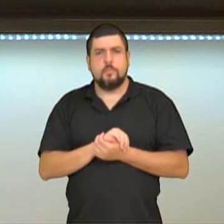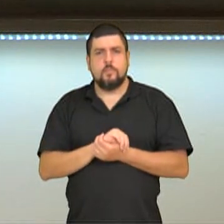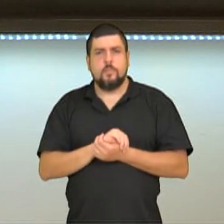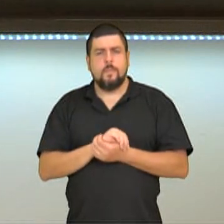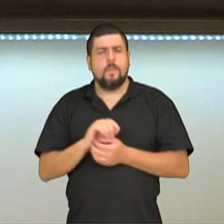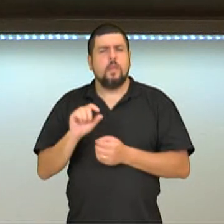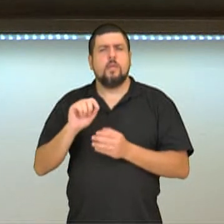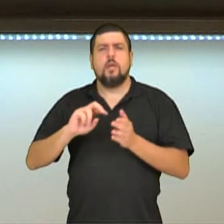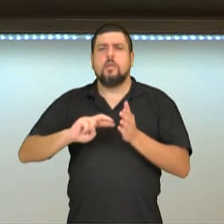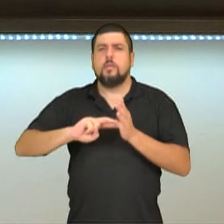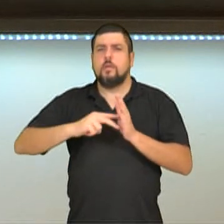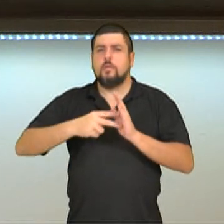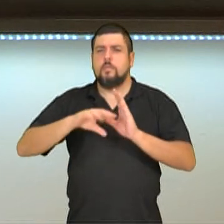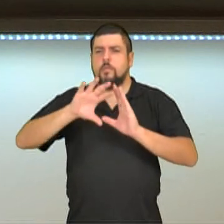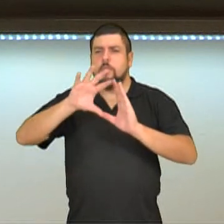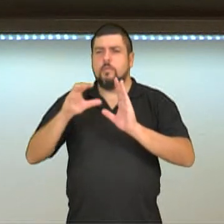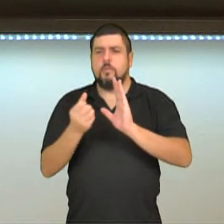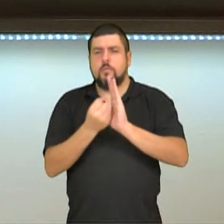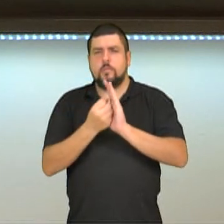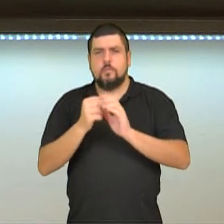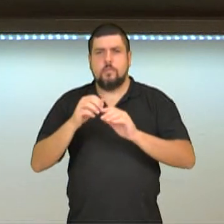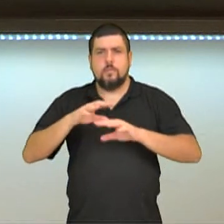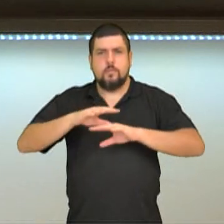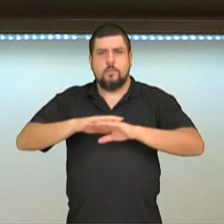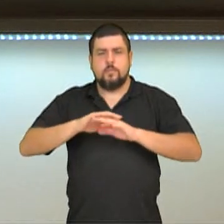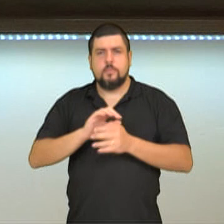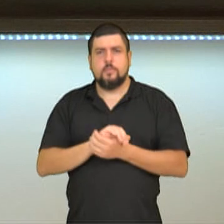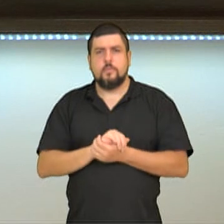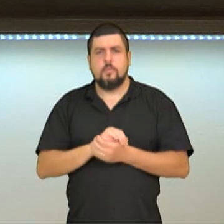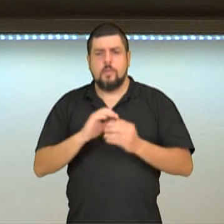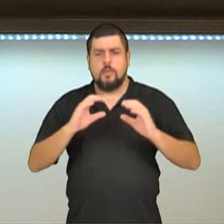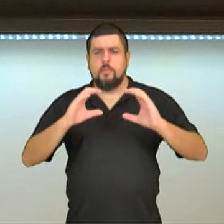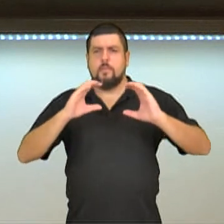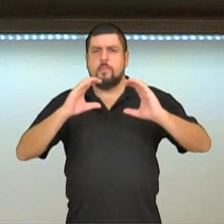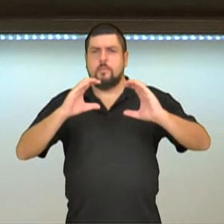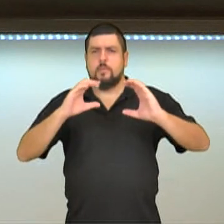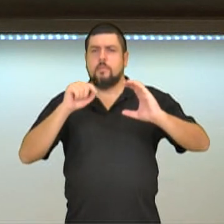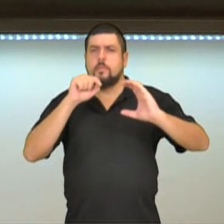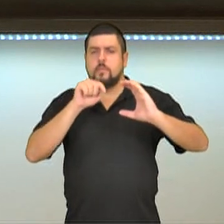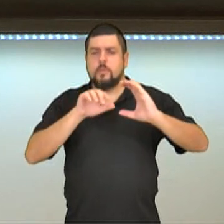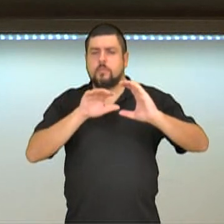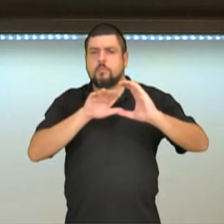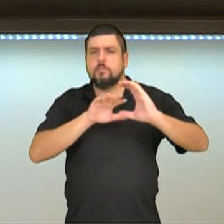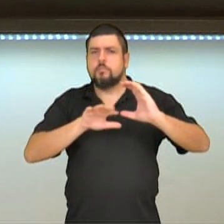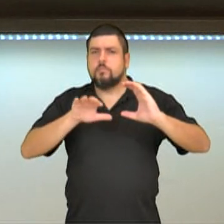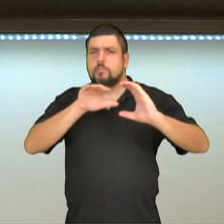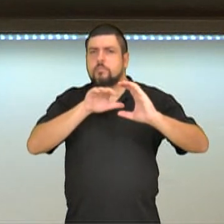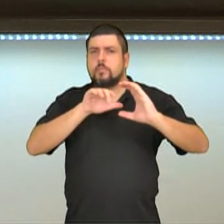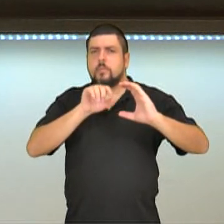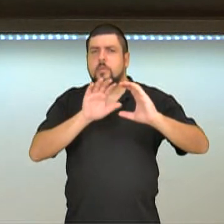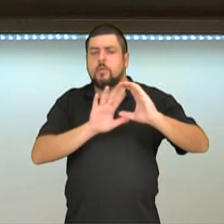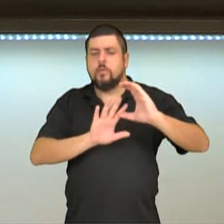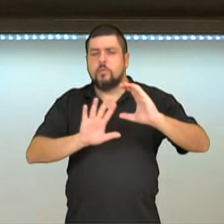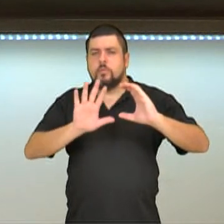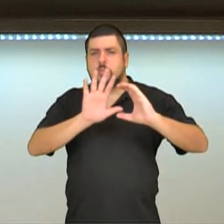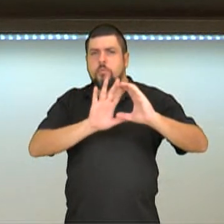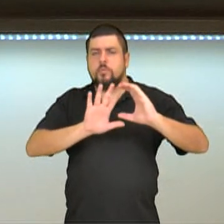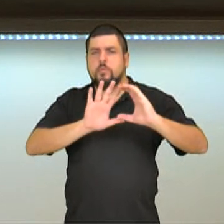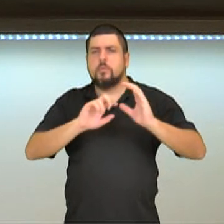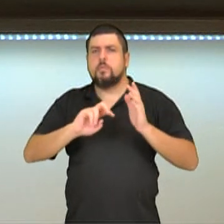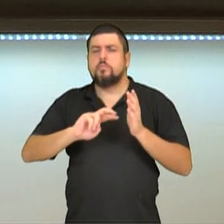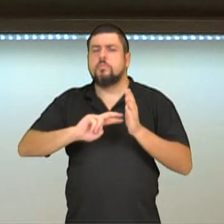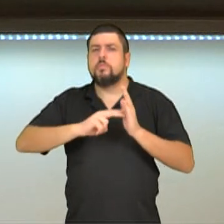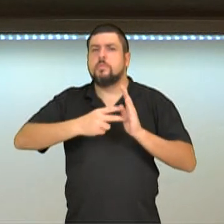sinais de associação? Por exemplo, parênteses. O que esse parênteses influencia na minha resolução da